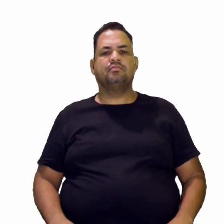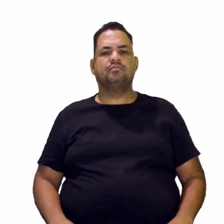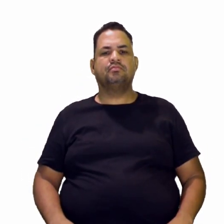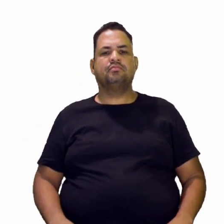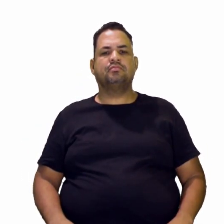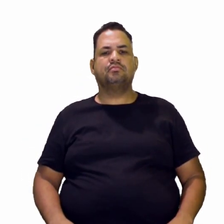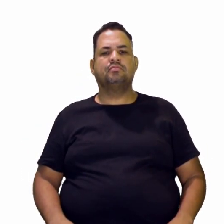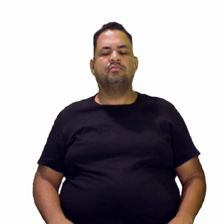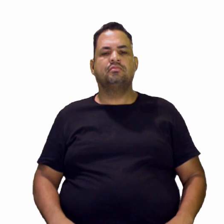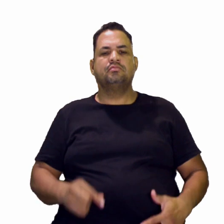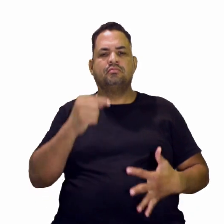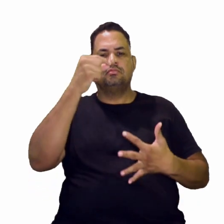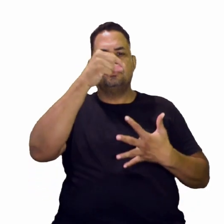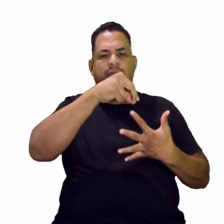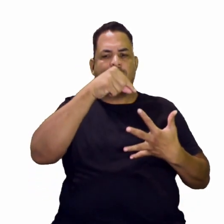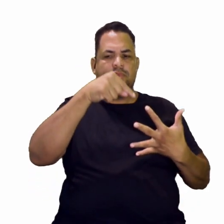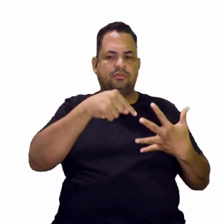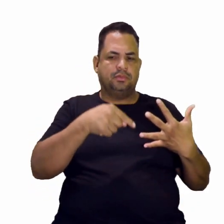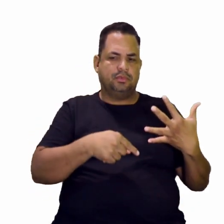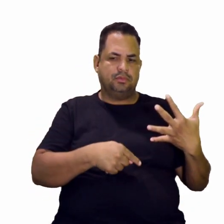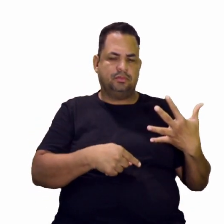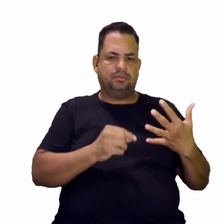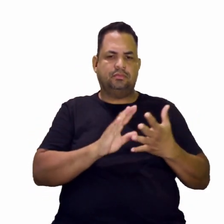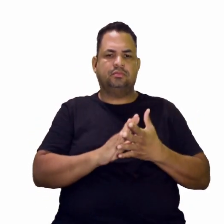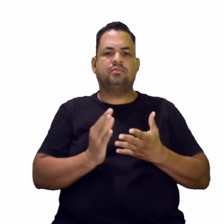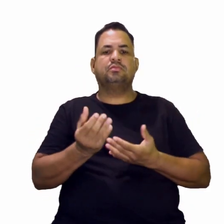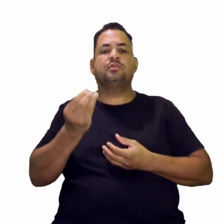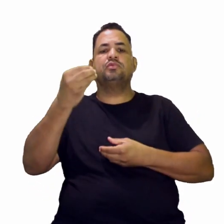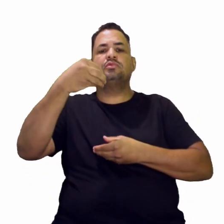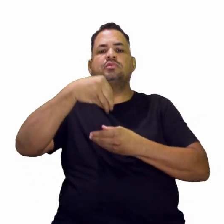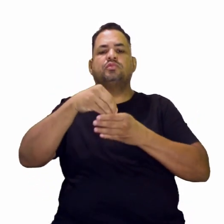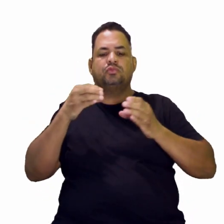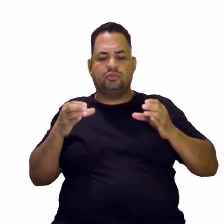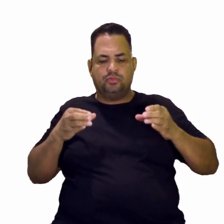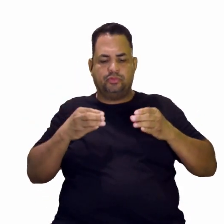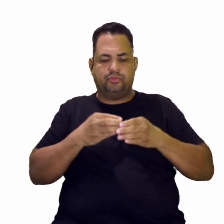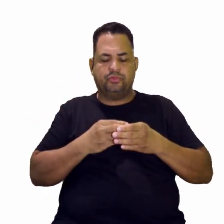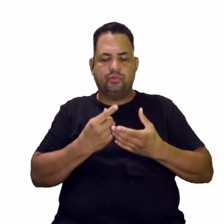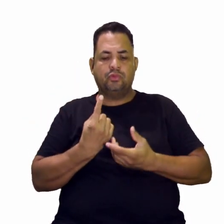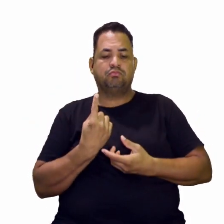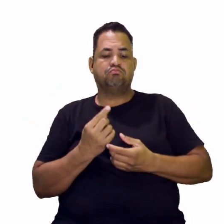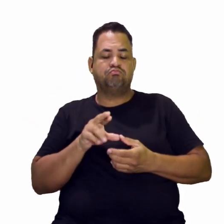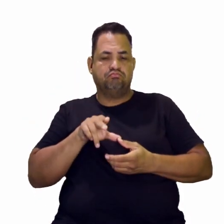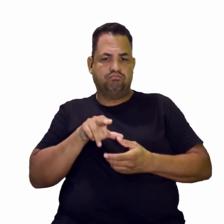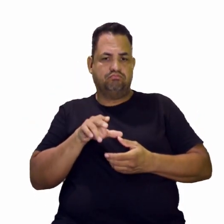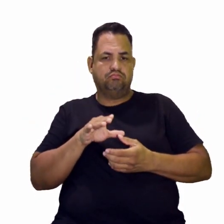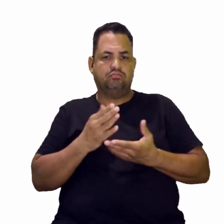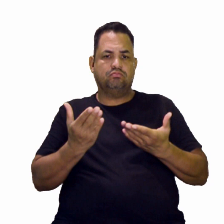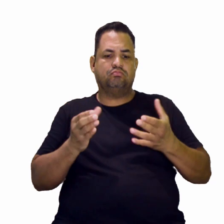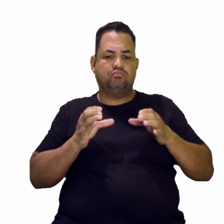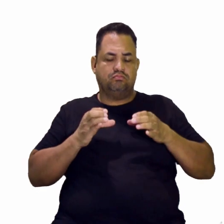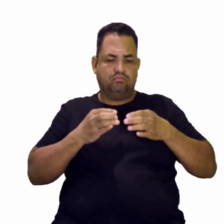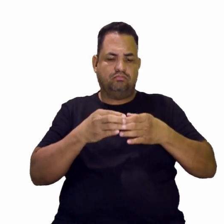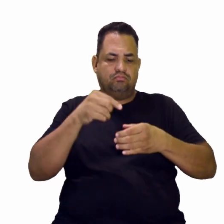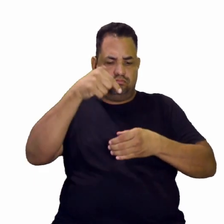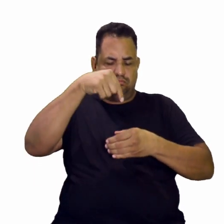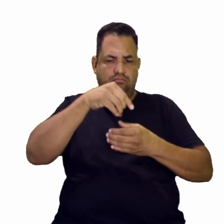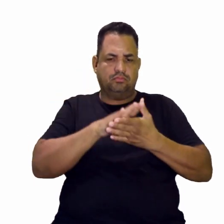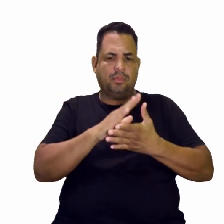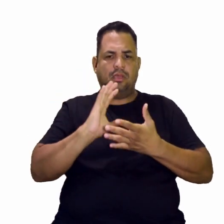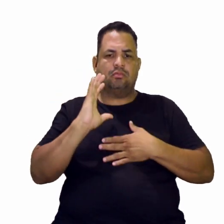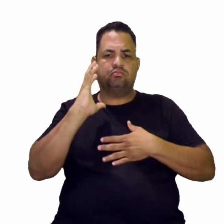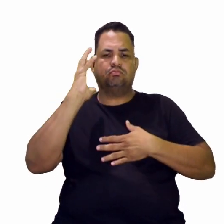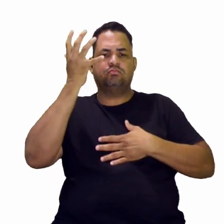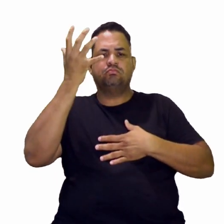É o que a gente chama de espécies, né? Eles pertencem a uma espécie. Quando indivíduos de um mesmo grupo são